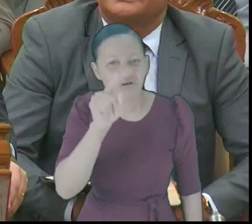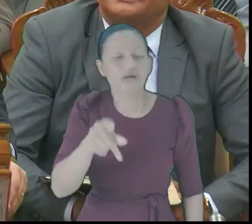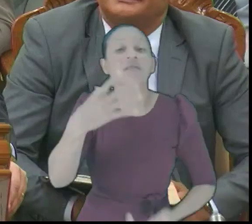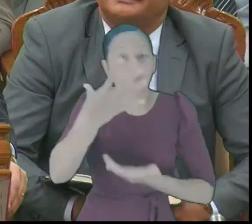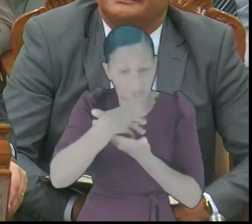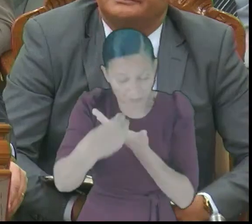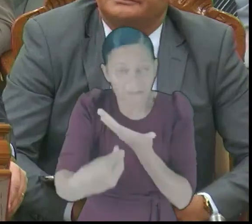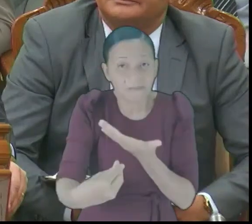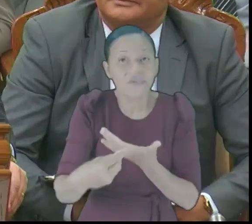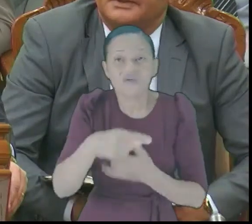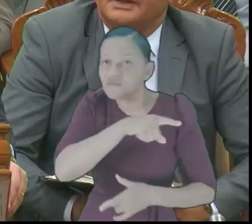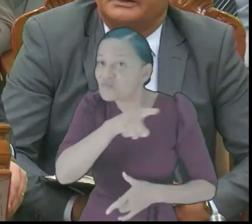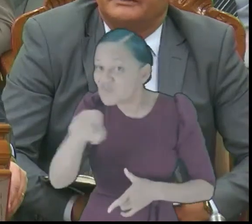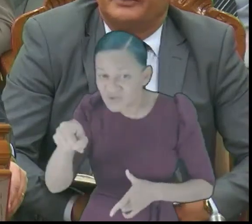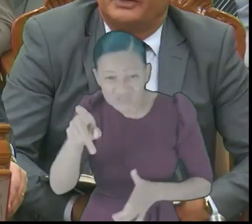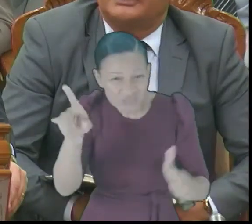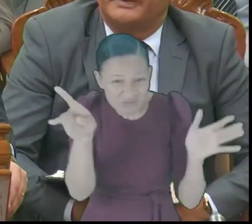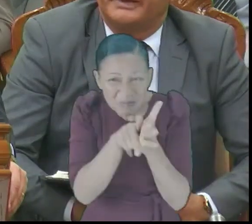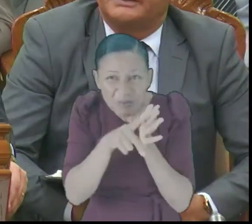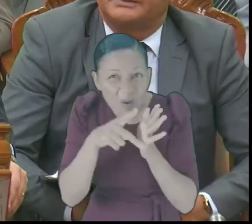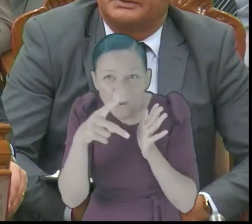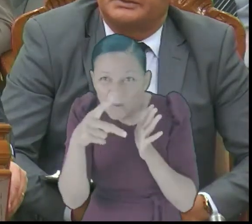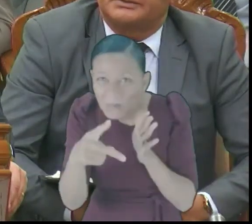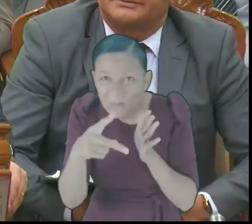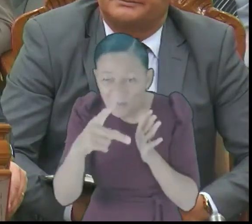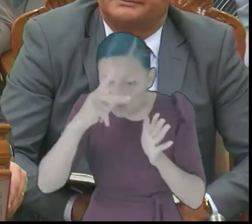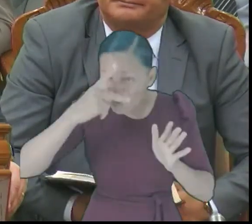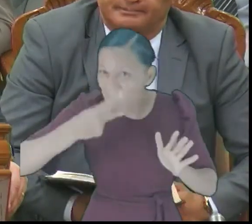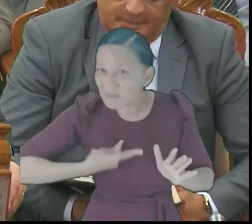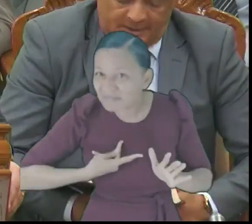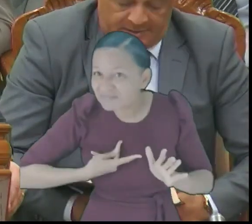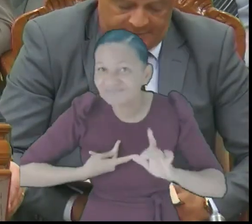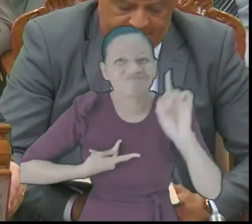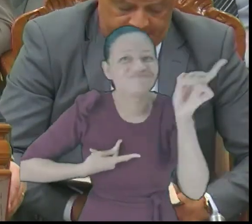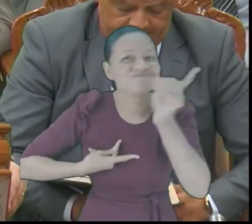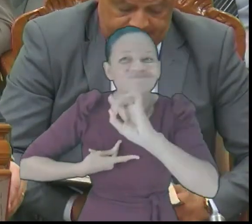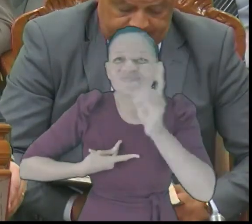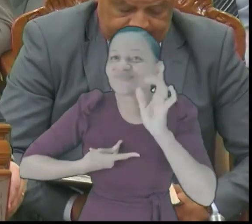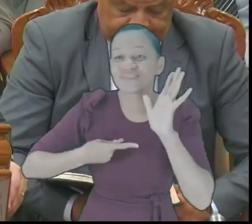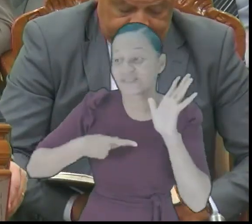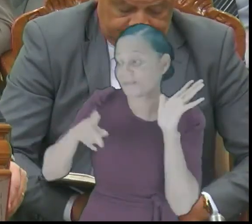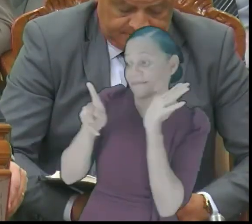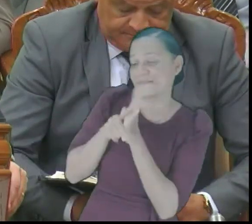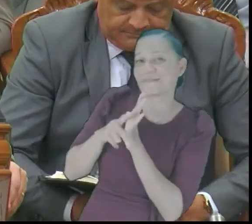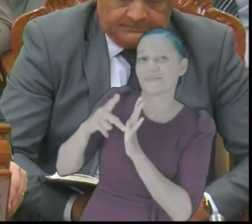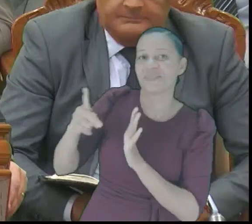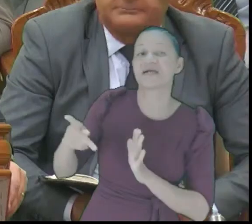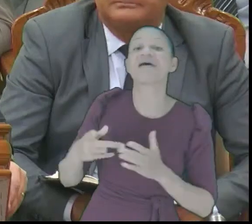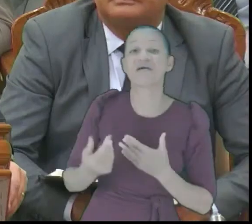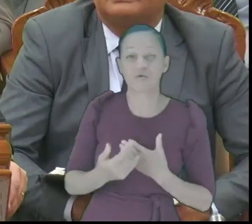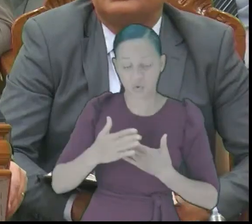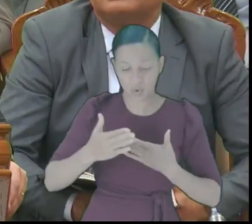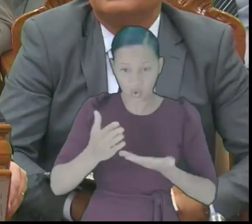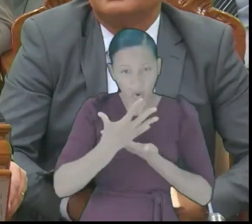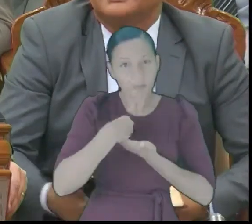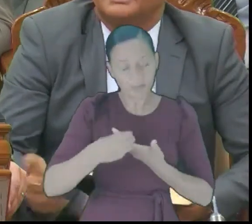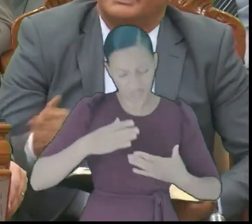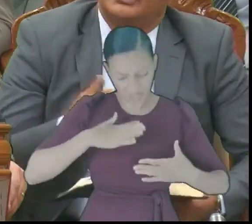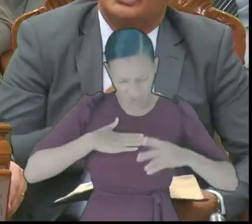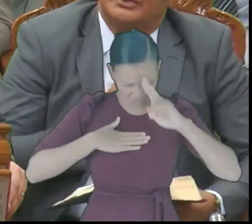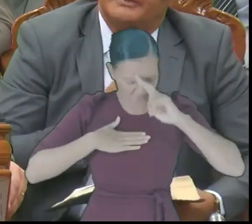repita essa palavra, e que não sois de vós mesmos. Bata no peito e diga: eu não sou de mim mesmo.